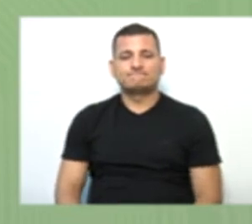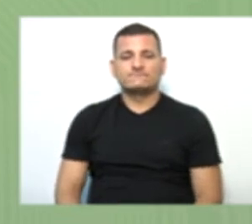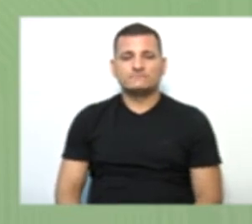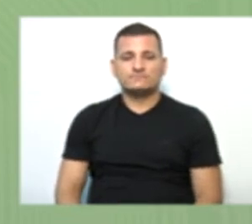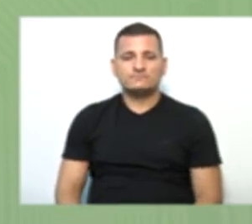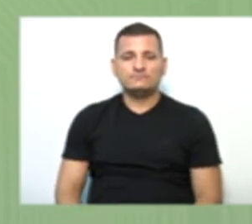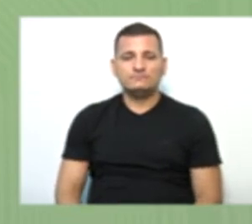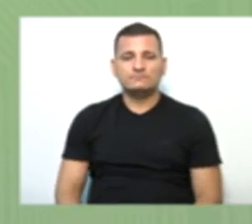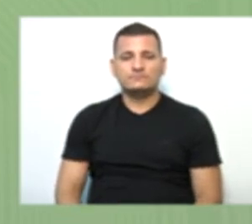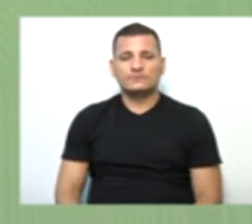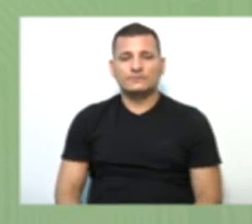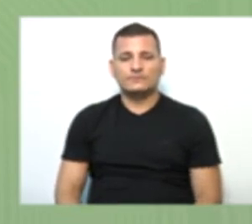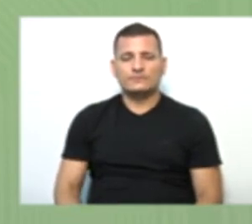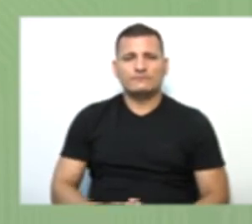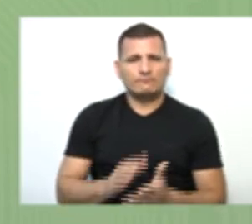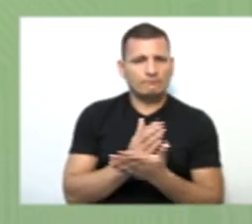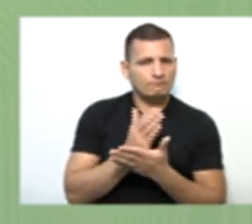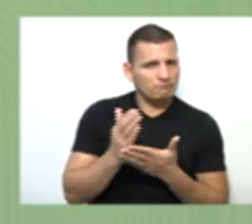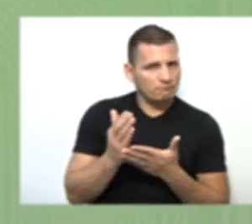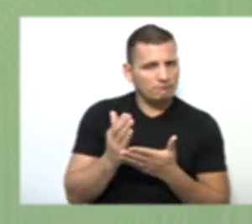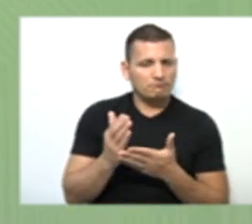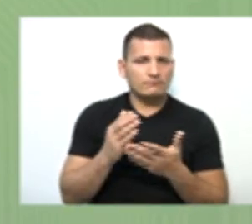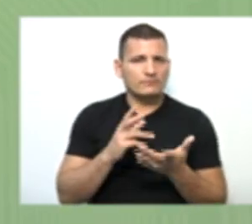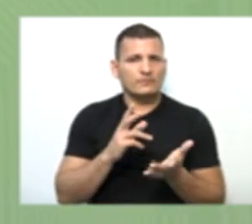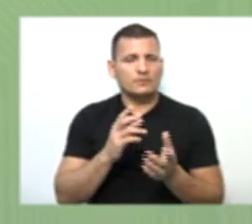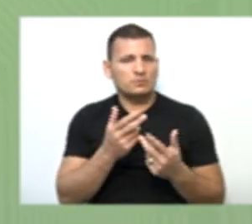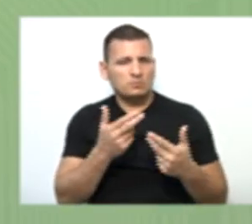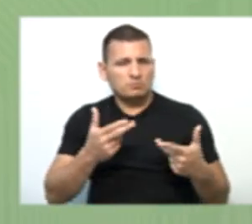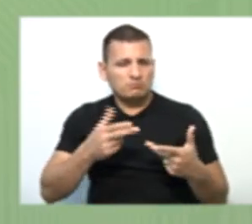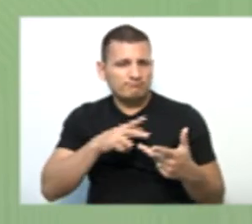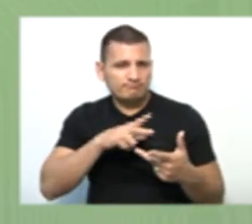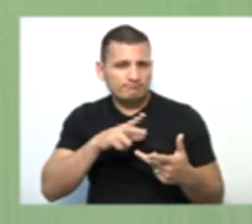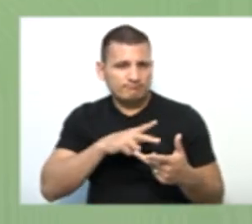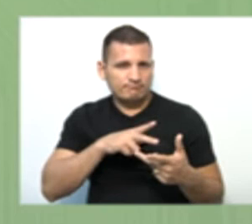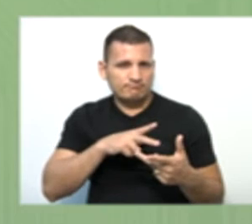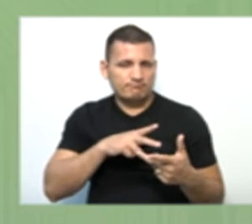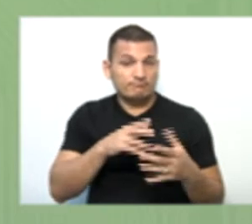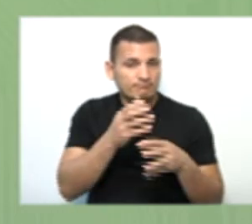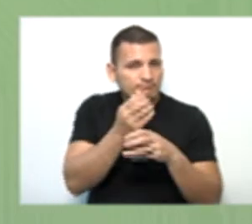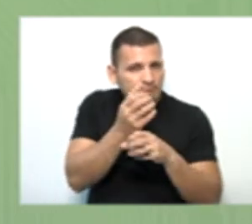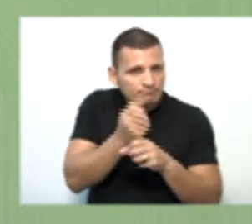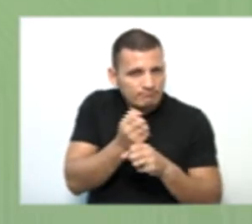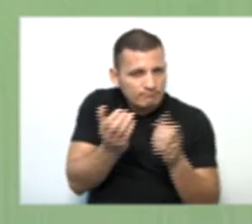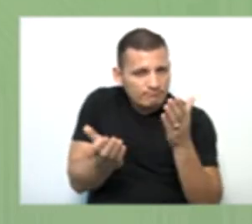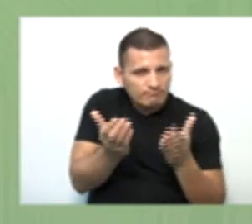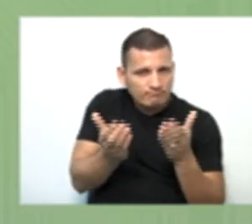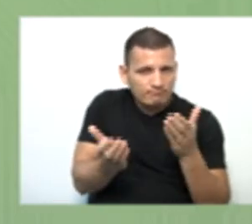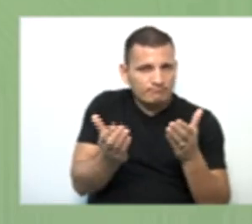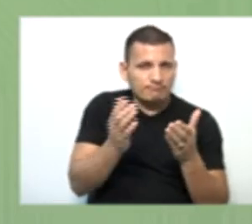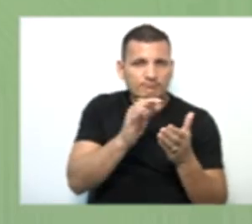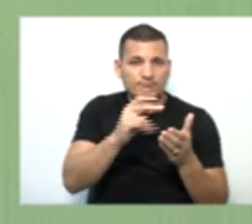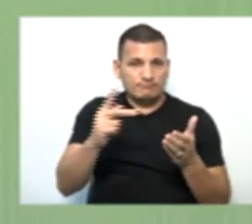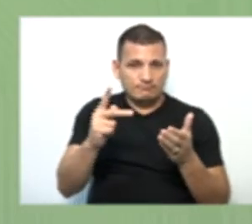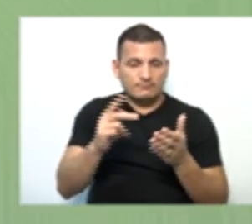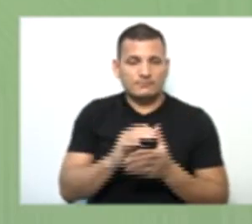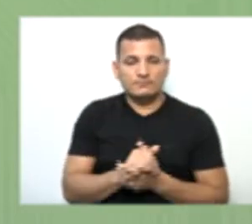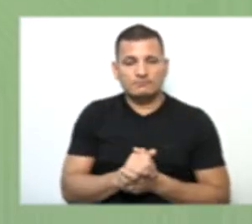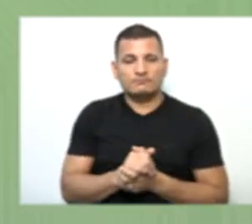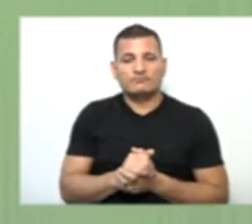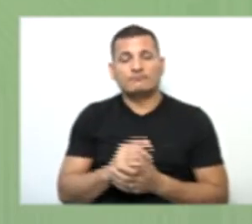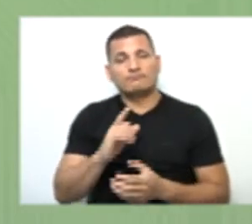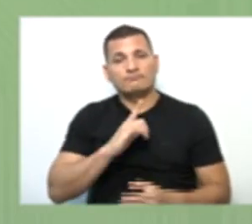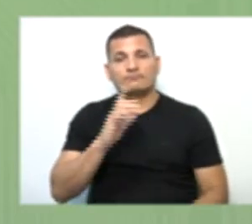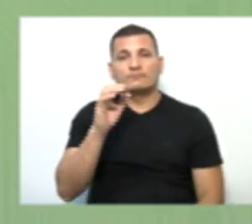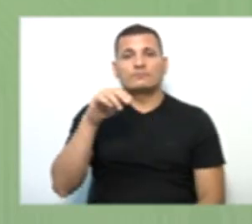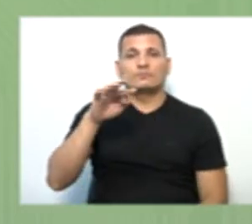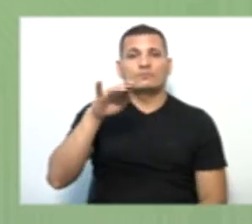Algumas particularidades do balanço patrimonial das cooperativas. Então, nós temos conta